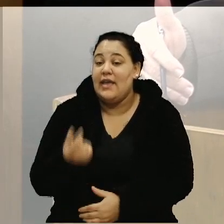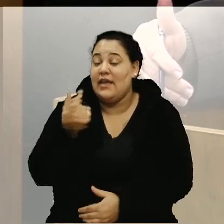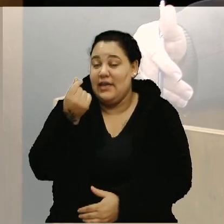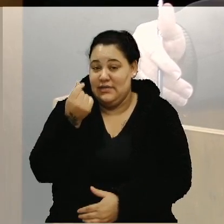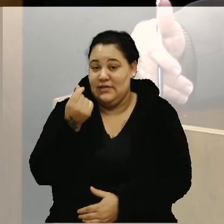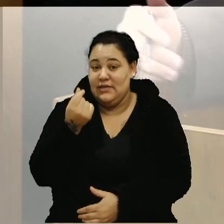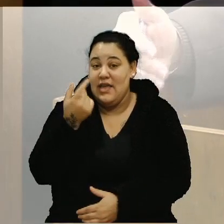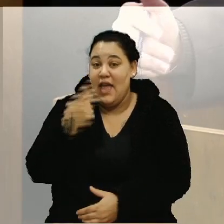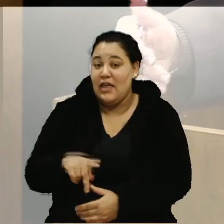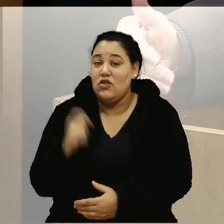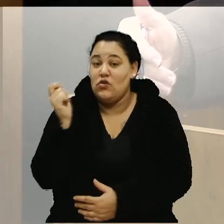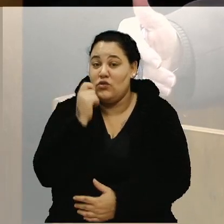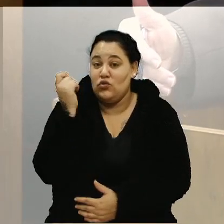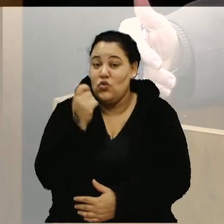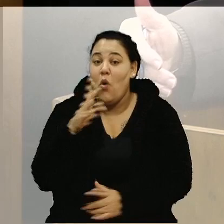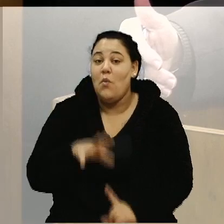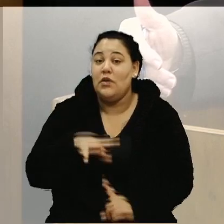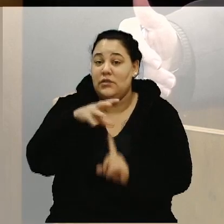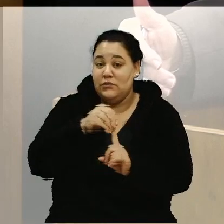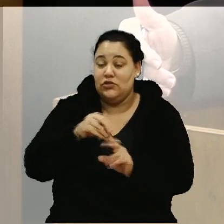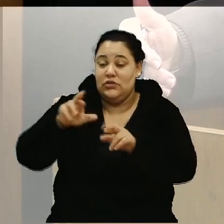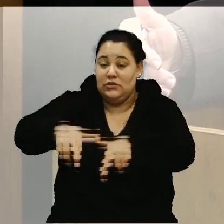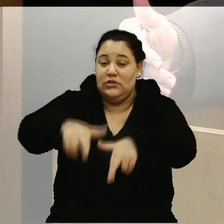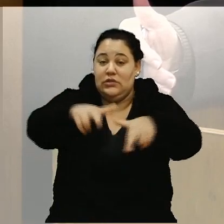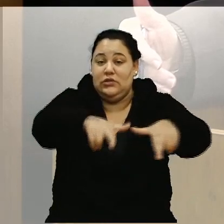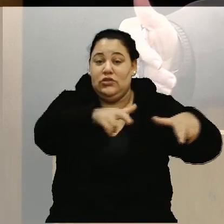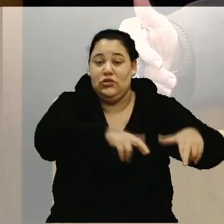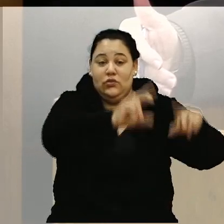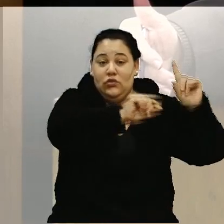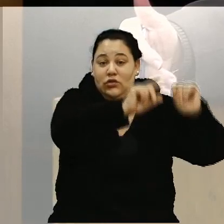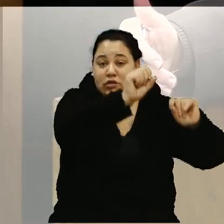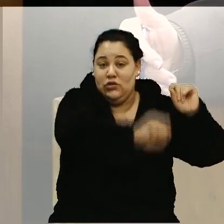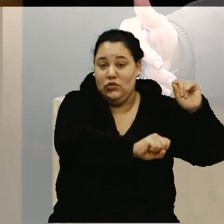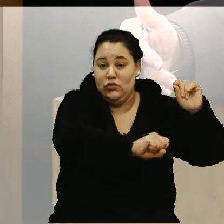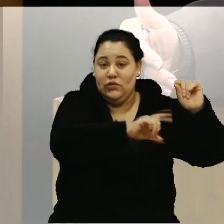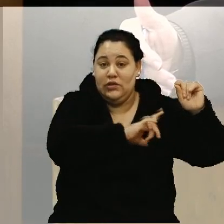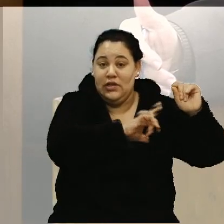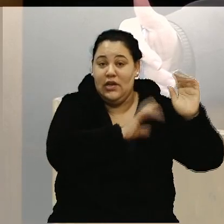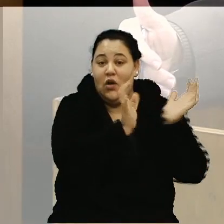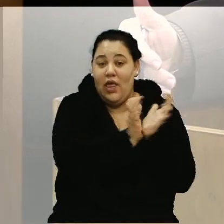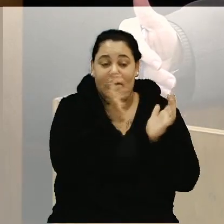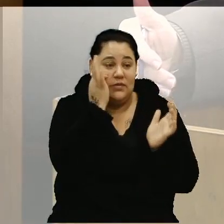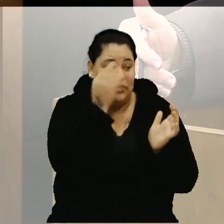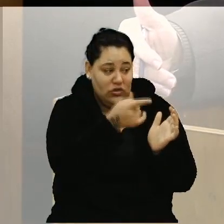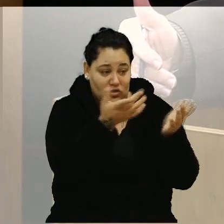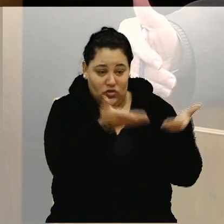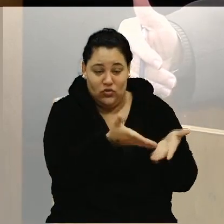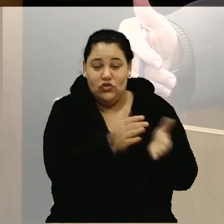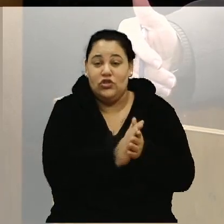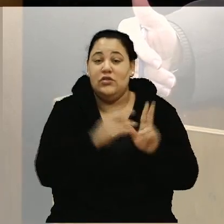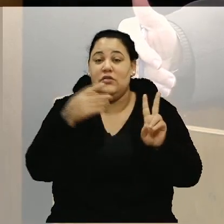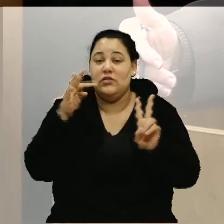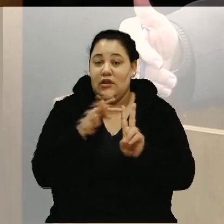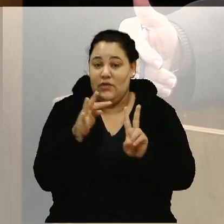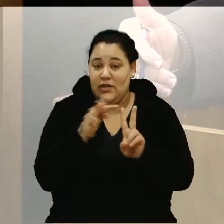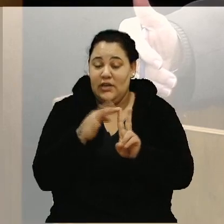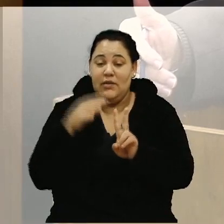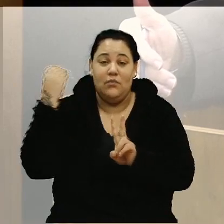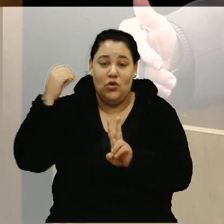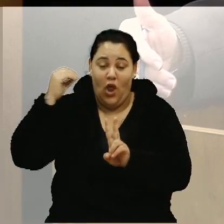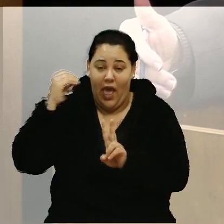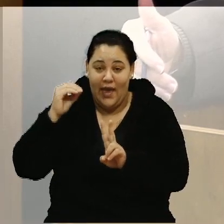Grande do Sul, principalmente das regiões de Cruzeiro do Sul, onde temos as nossas colegas aqui, Vale do Taquari, Grande Porto